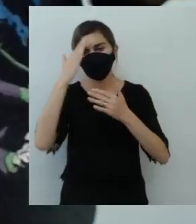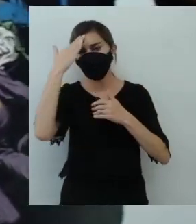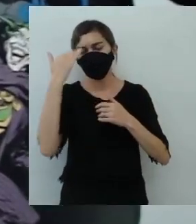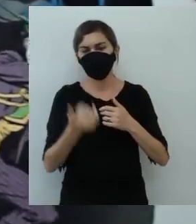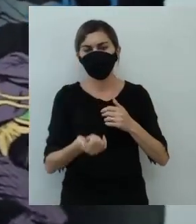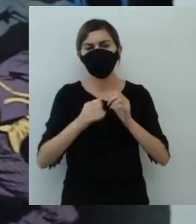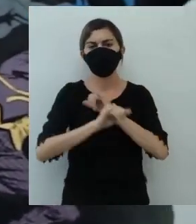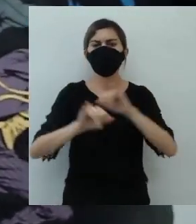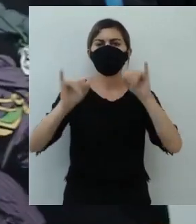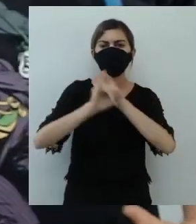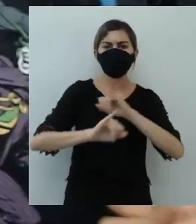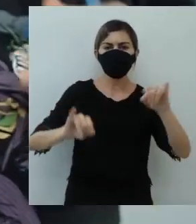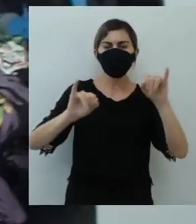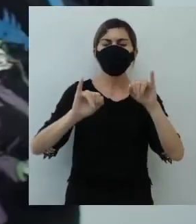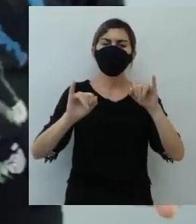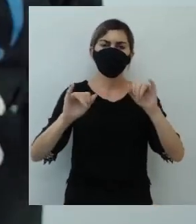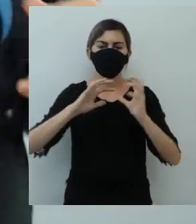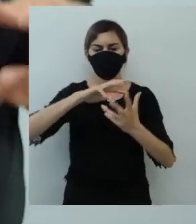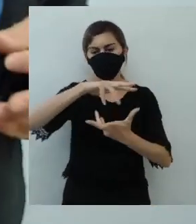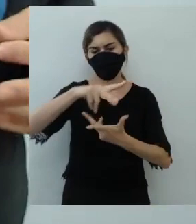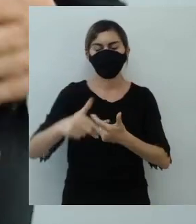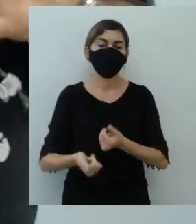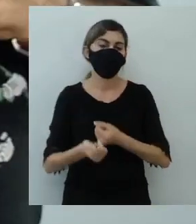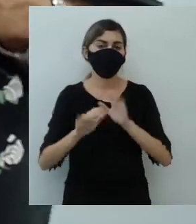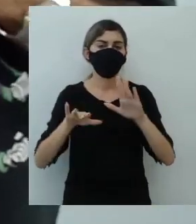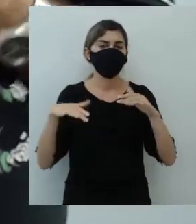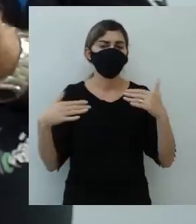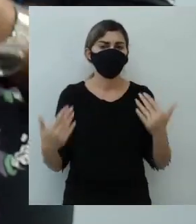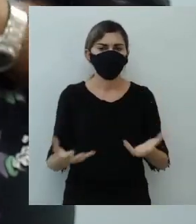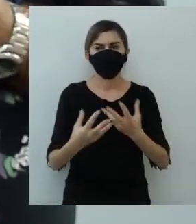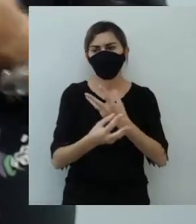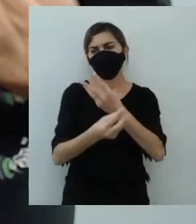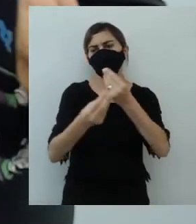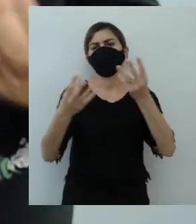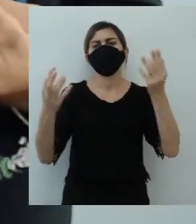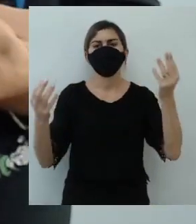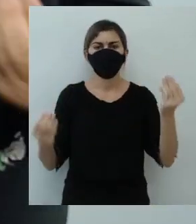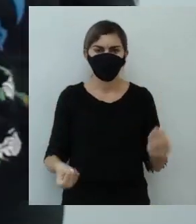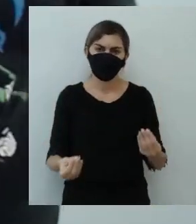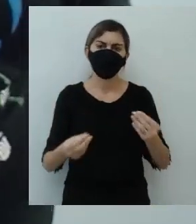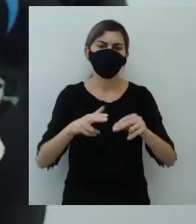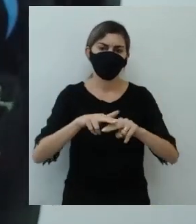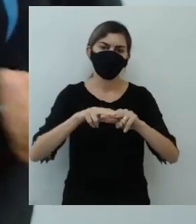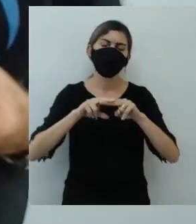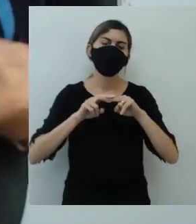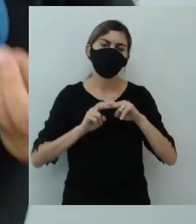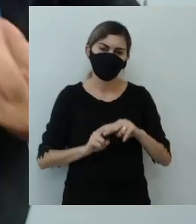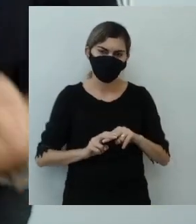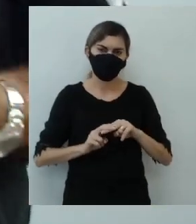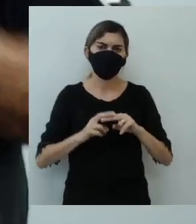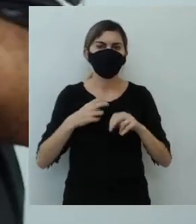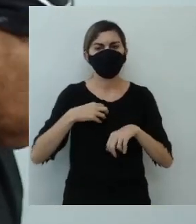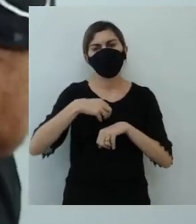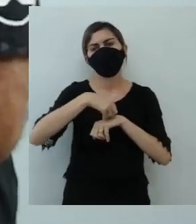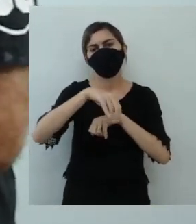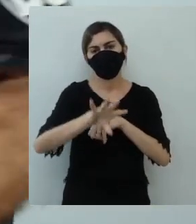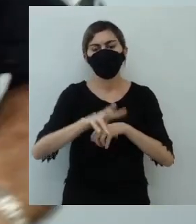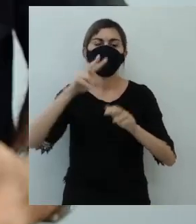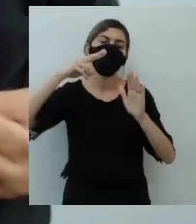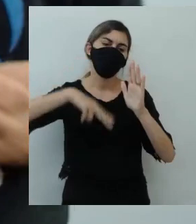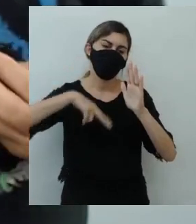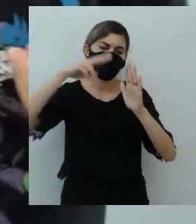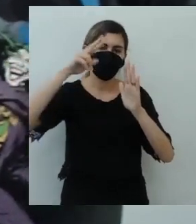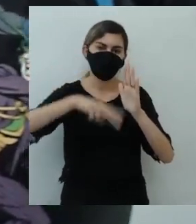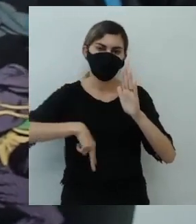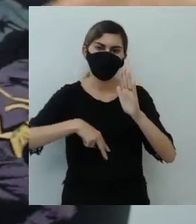a notícia, me atualizar sobre o mundo. Tá? Então, há muitos motivos que me levam à